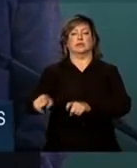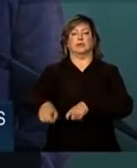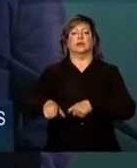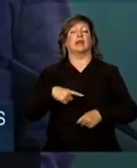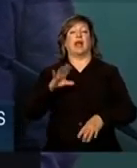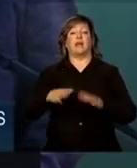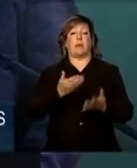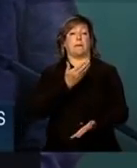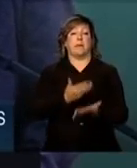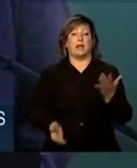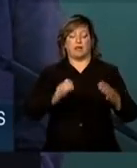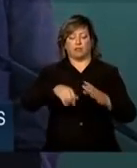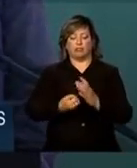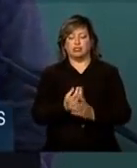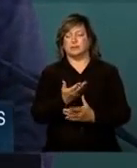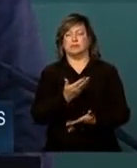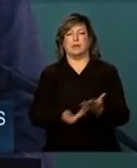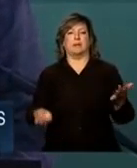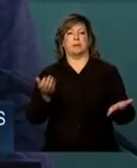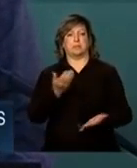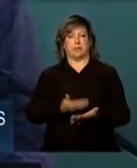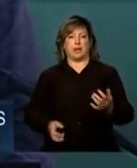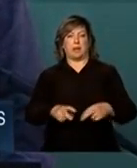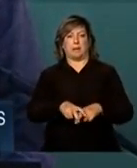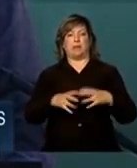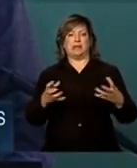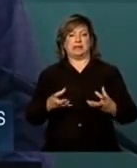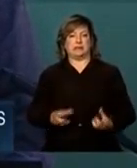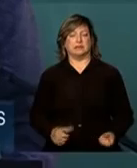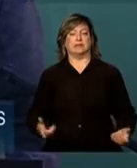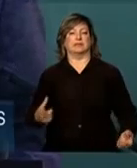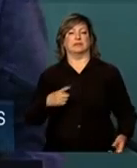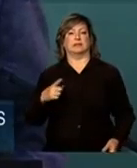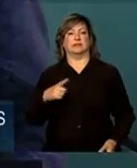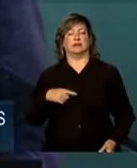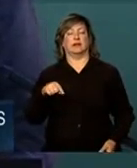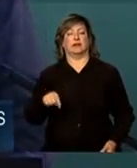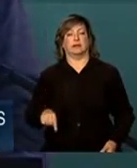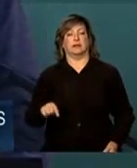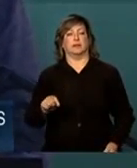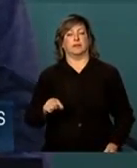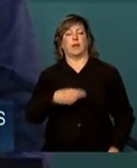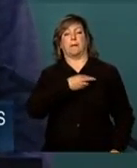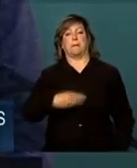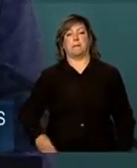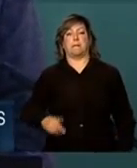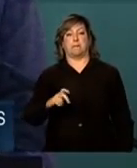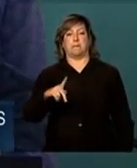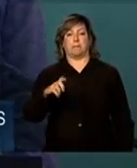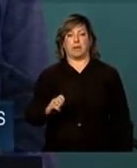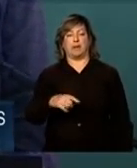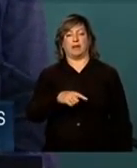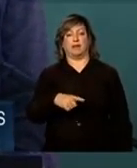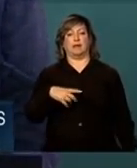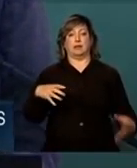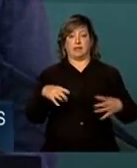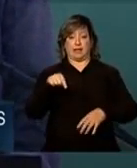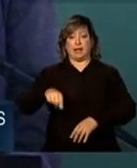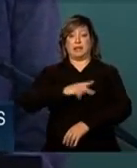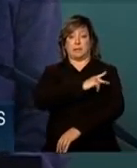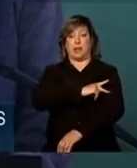de safra, que é gerenciado pelo Ministério do Desenvolvimento Agrário, através do nosso ministro Pepe Vargas, no estado do